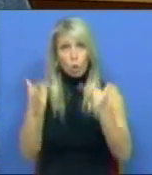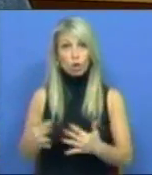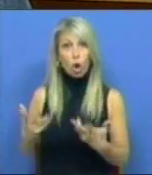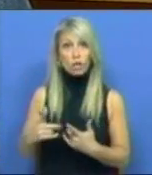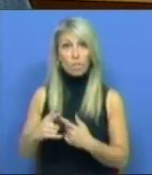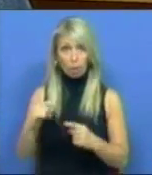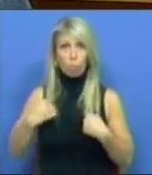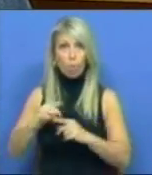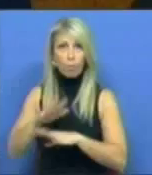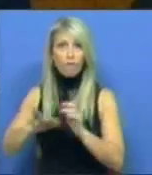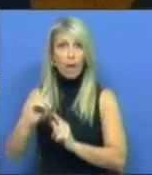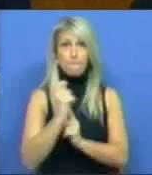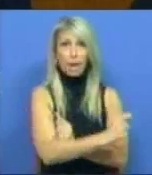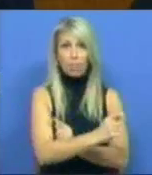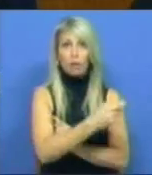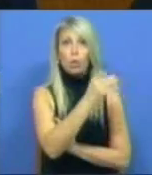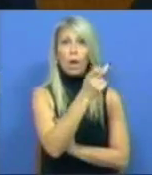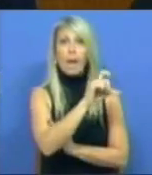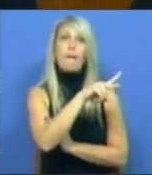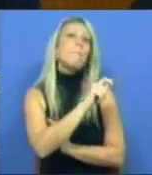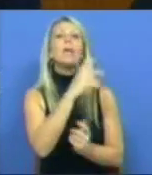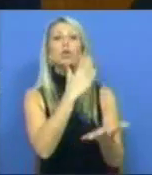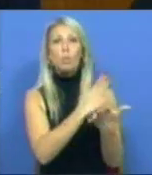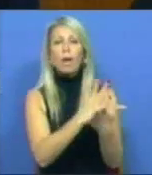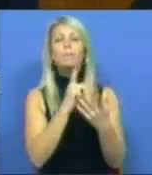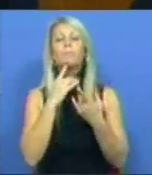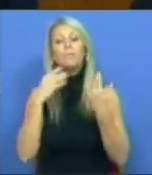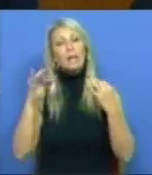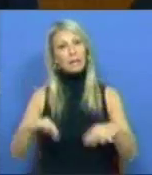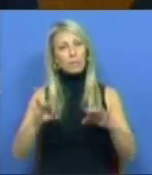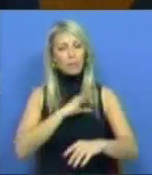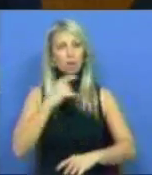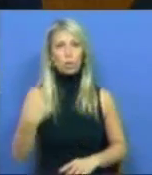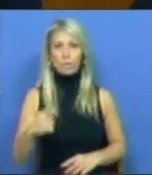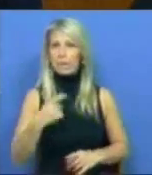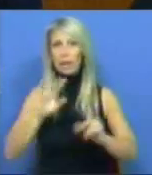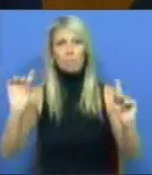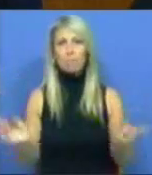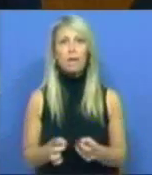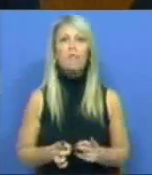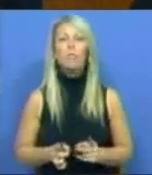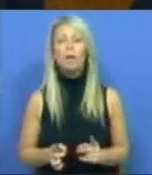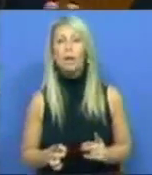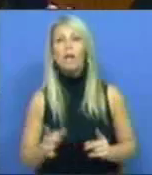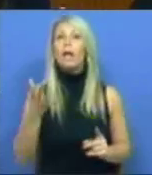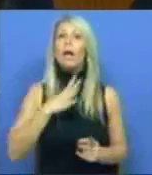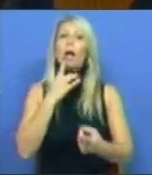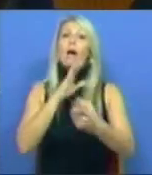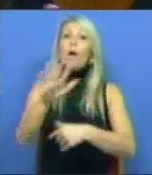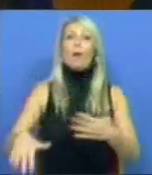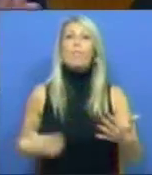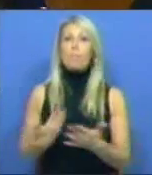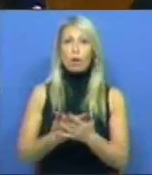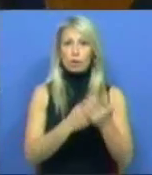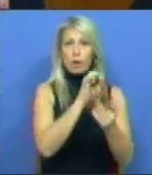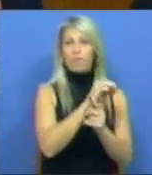escolar. E agora, muito brevemente, e termino, Sr. Presidente, queria-lhe fazer 3 propostas e